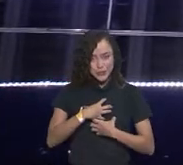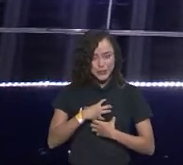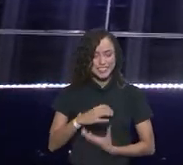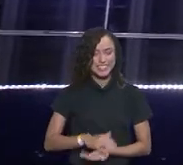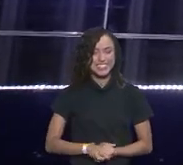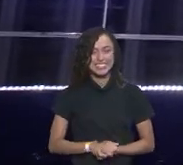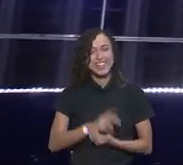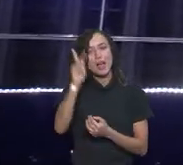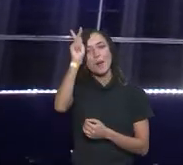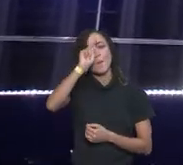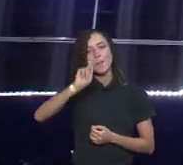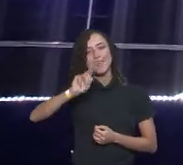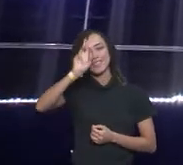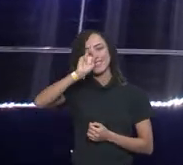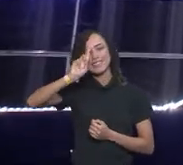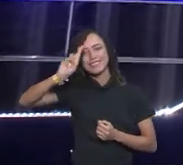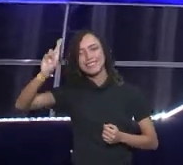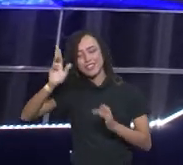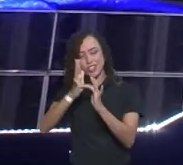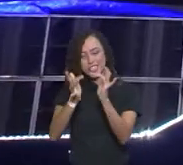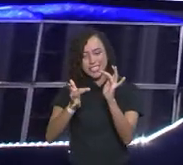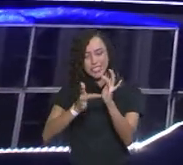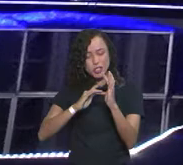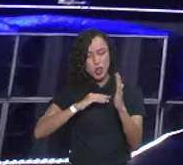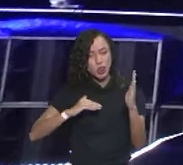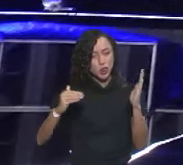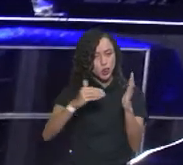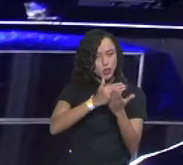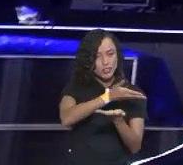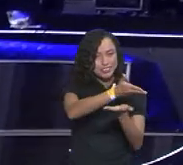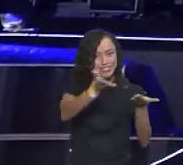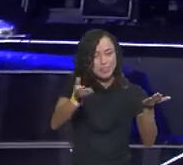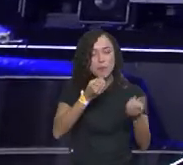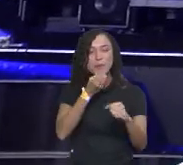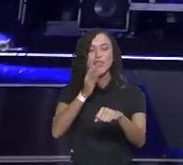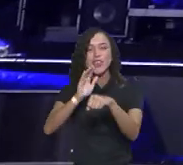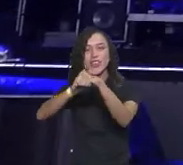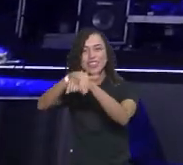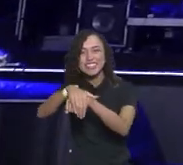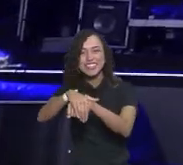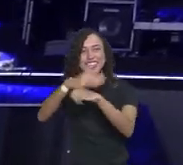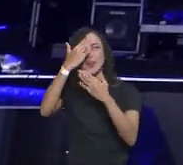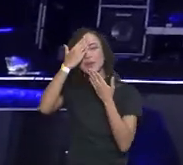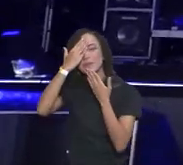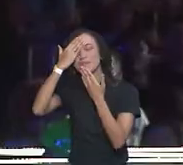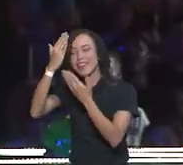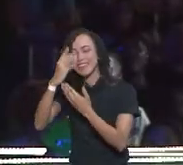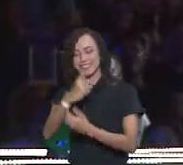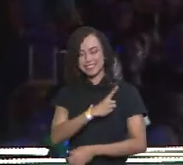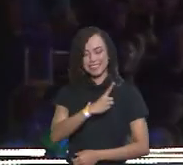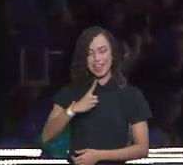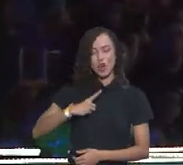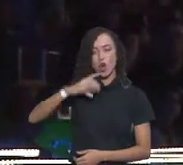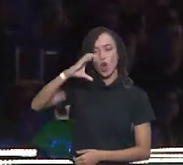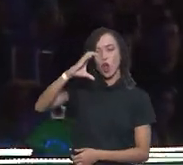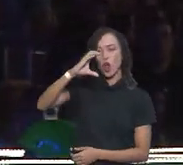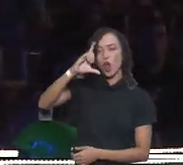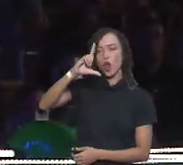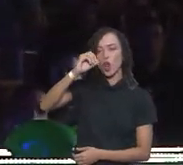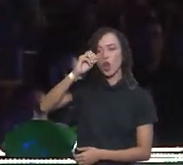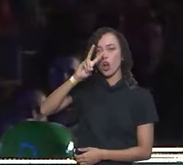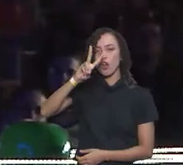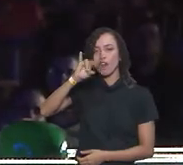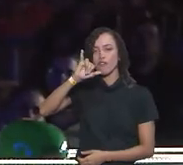paz de Cristo Jesus a todos boa noite obrigado diácono Clóvis a toda